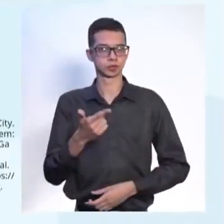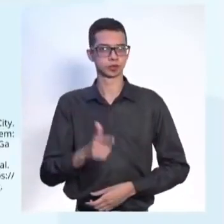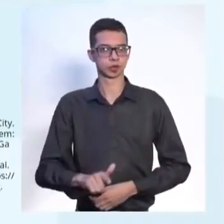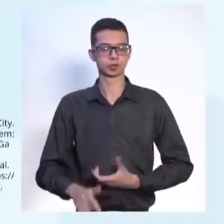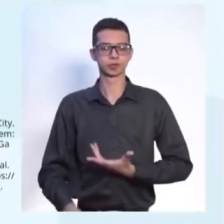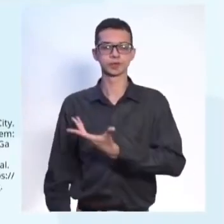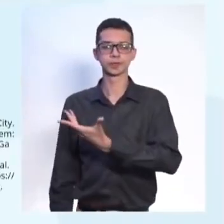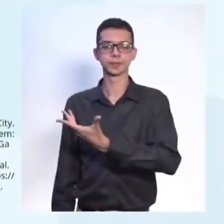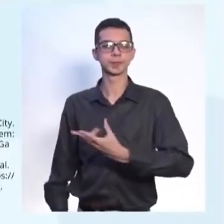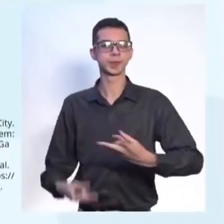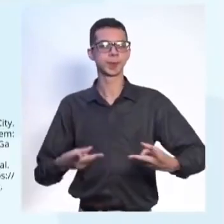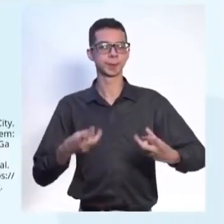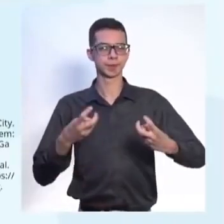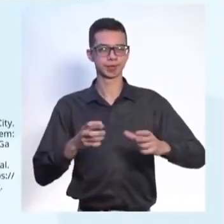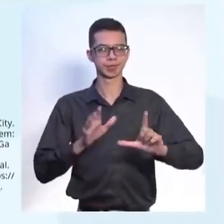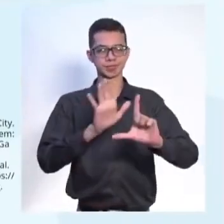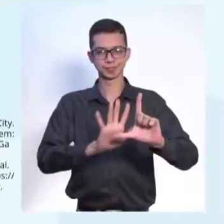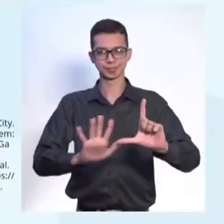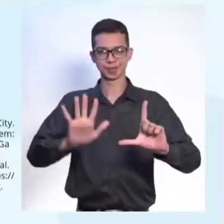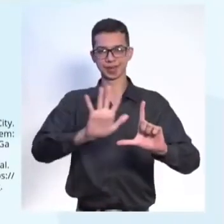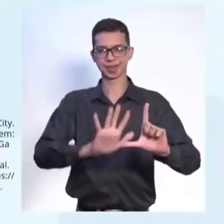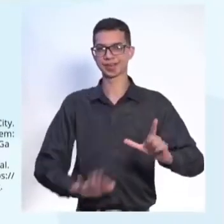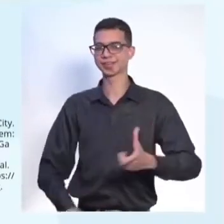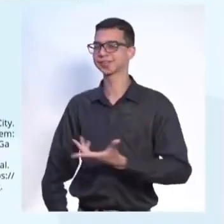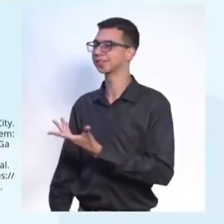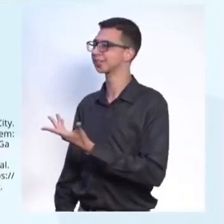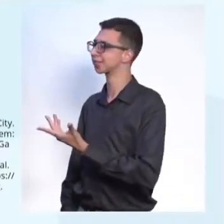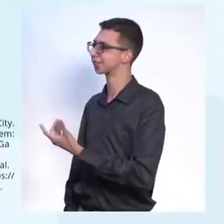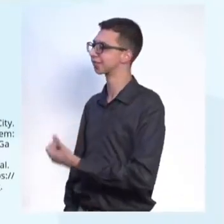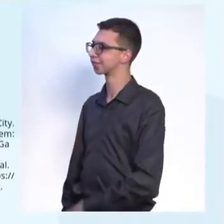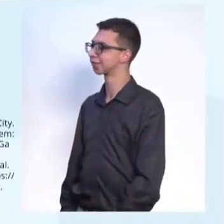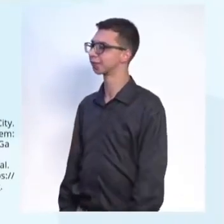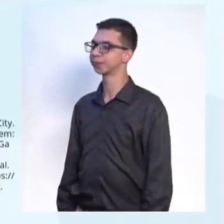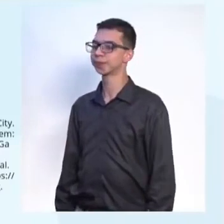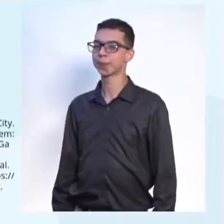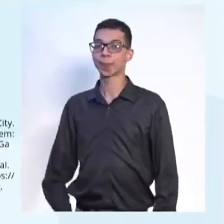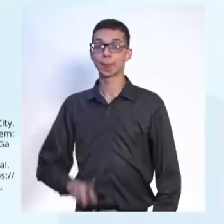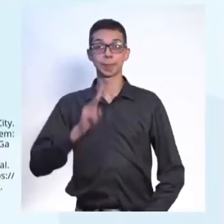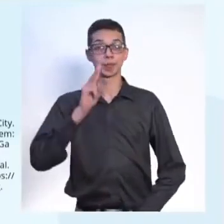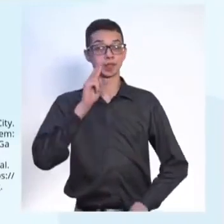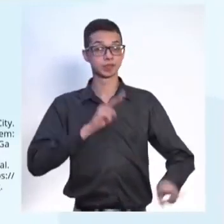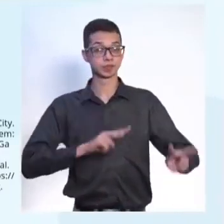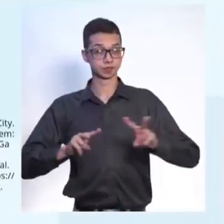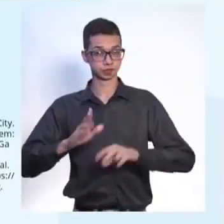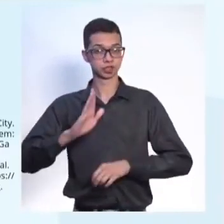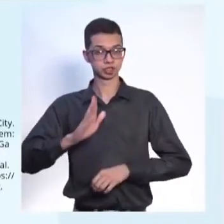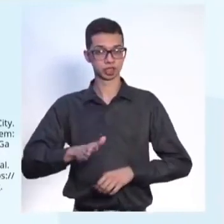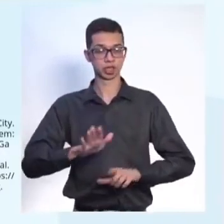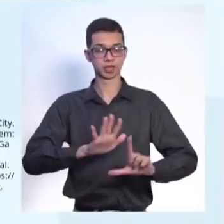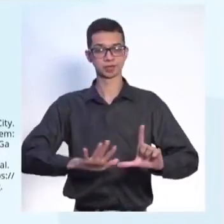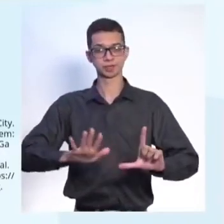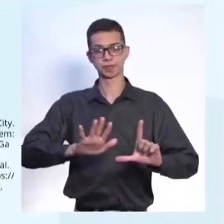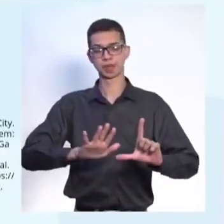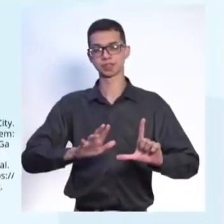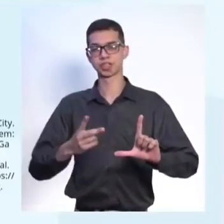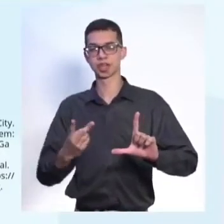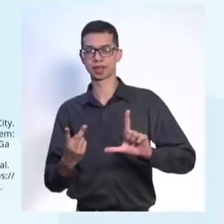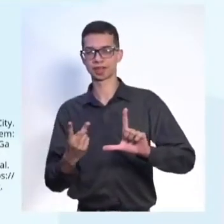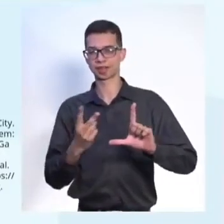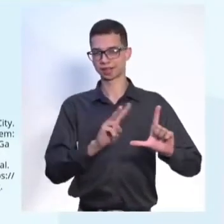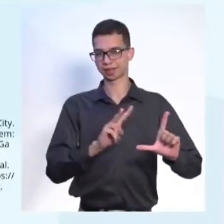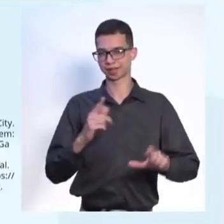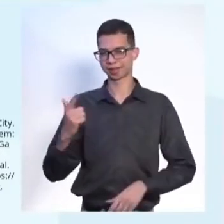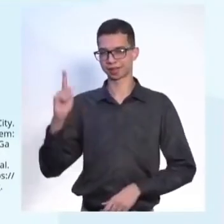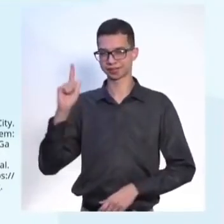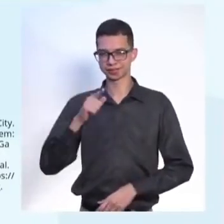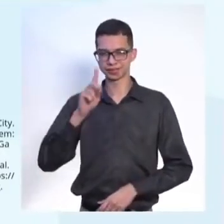Olha só a outra imagem, né? Nós vimos aí, ali na imagem anterior, São Paulo, né? A área urbana de